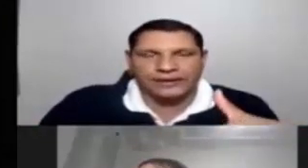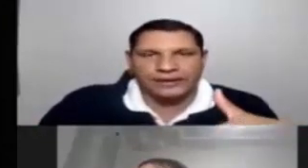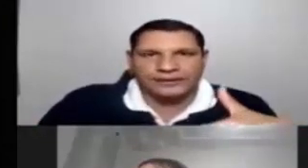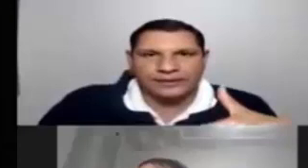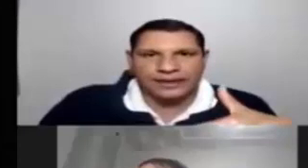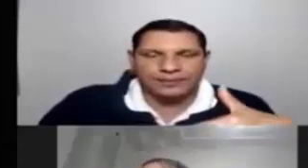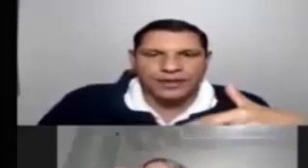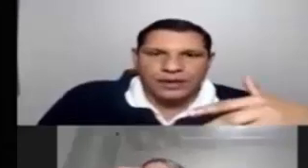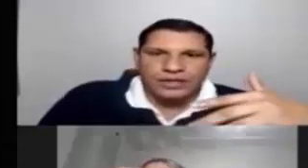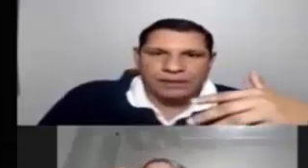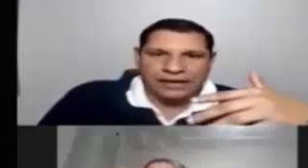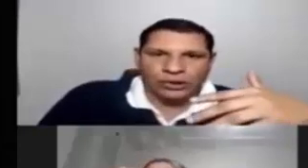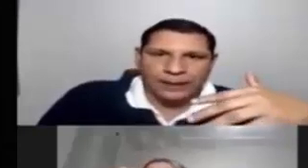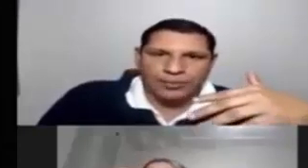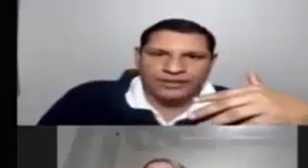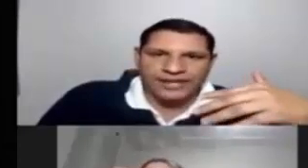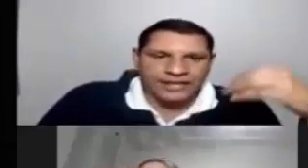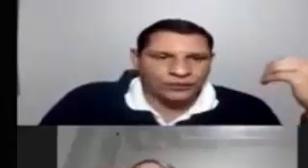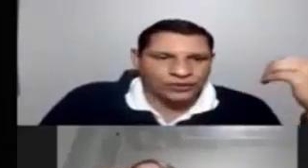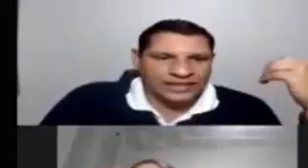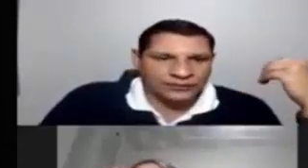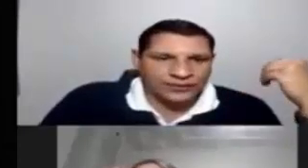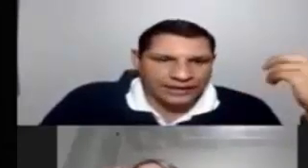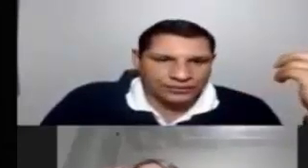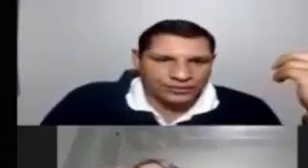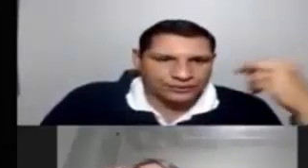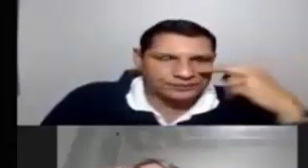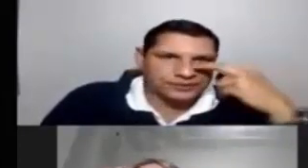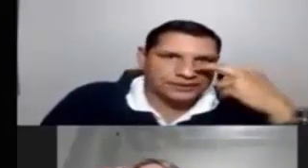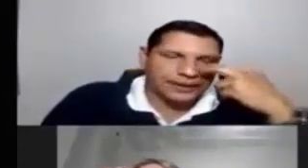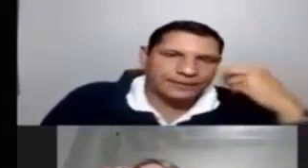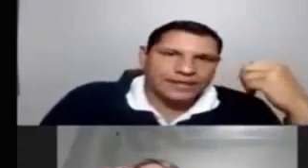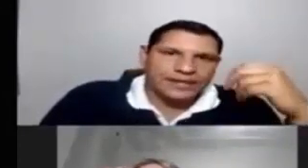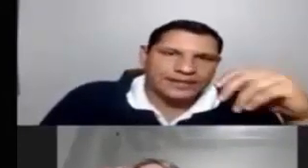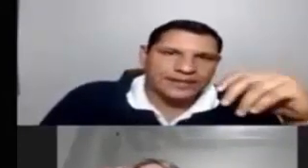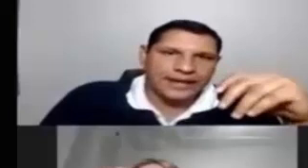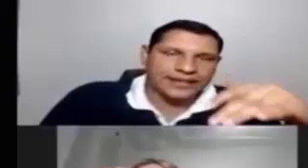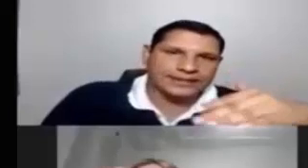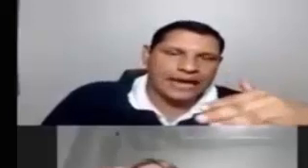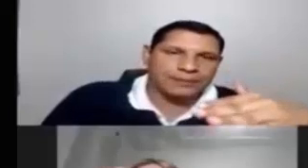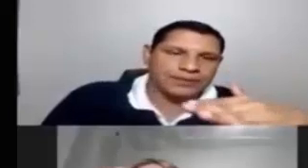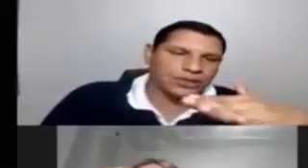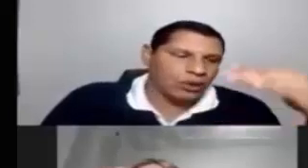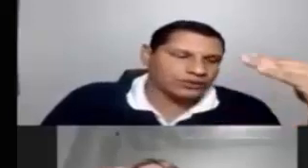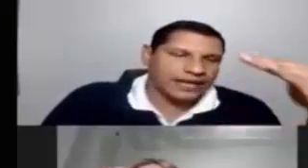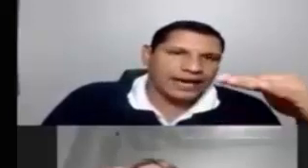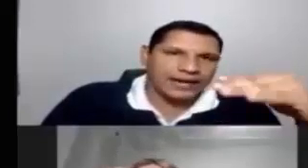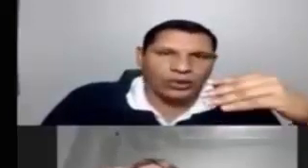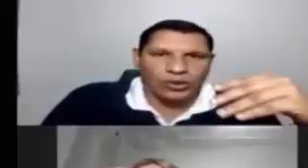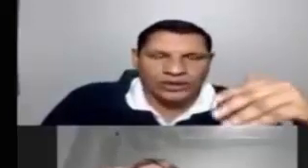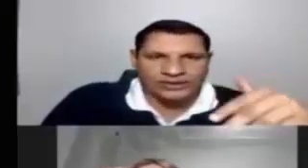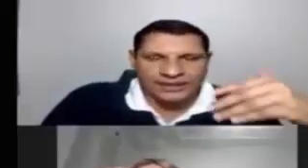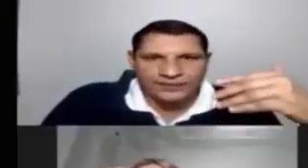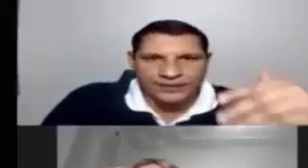né? Debaixo do altar porque eles foram sacrificados. Né? E a gente sabe que o altar